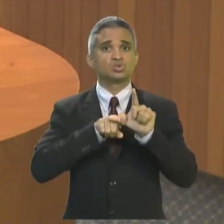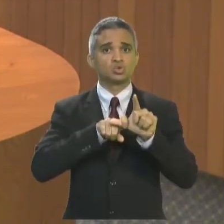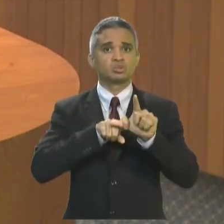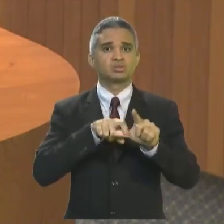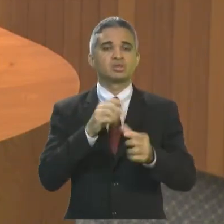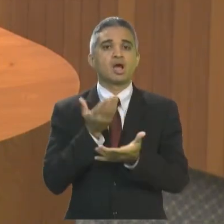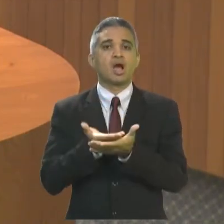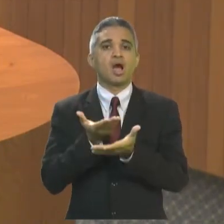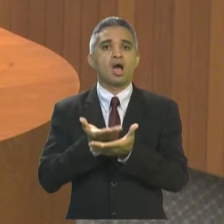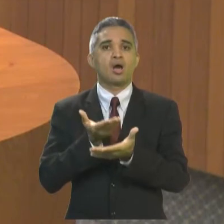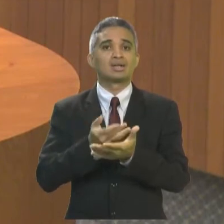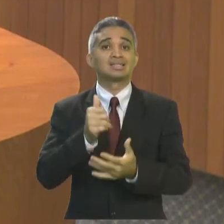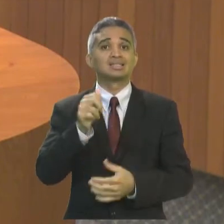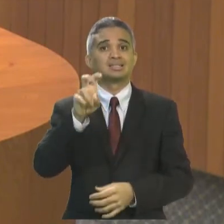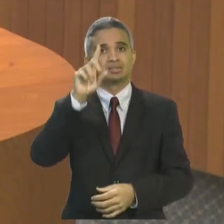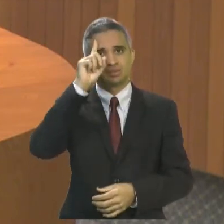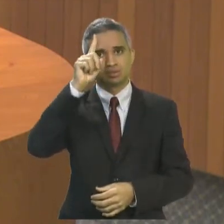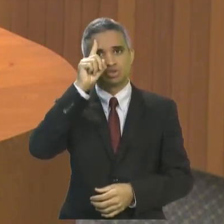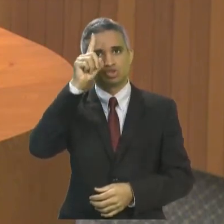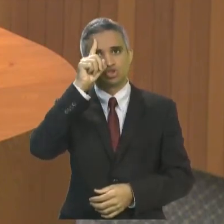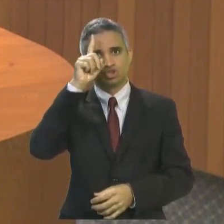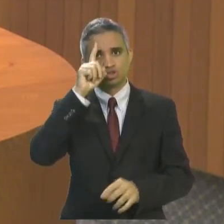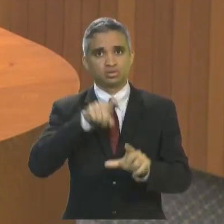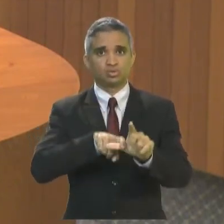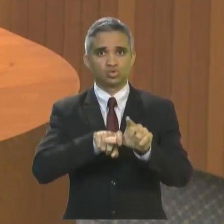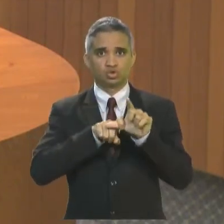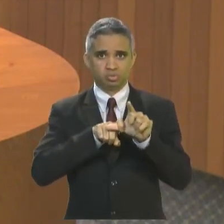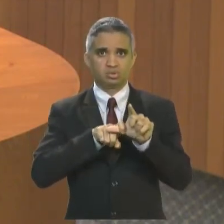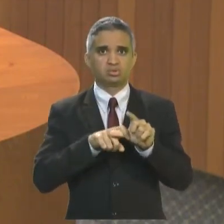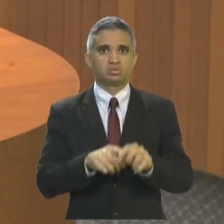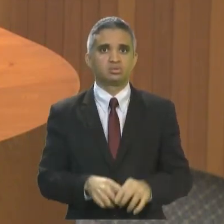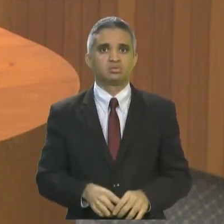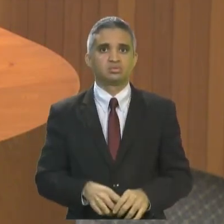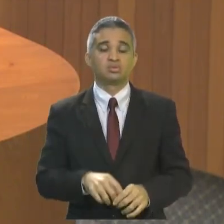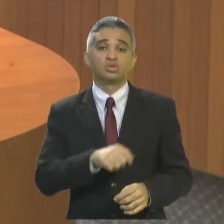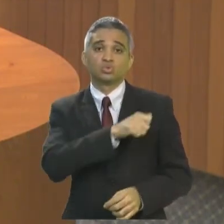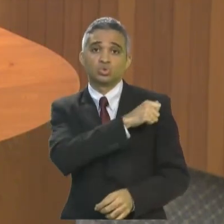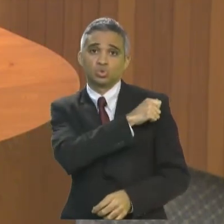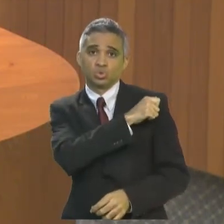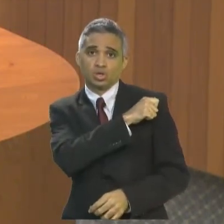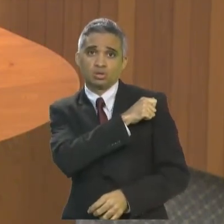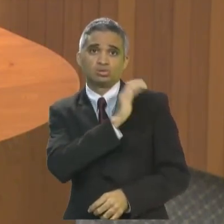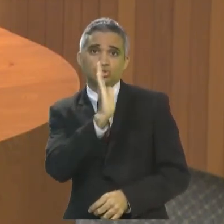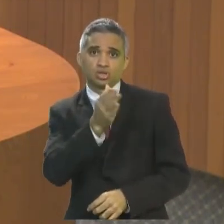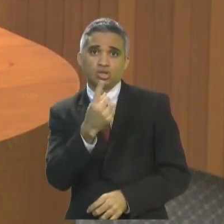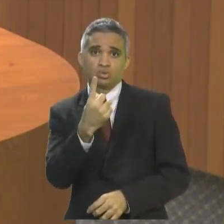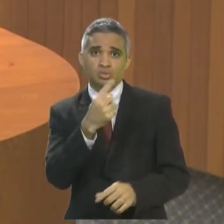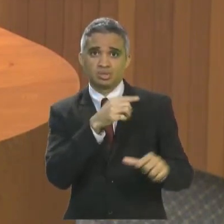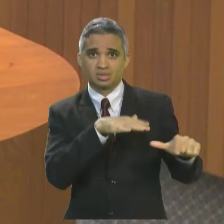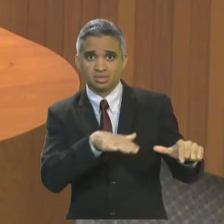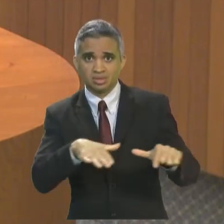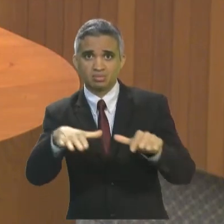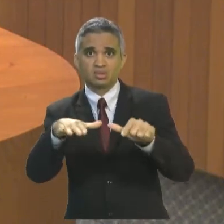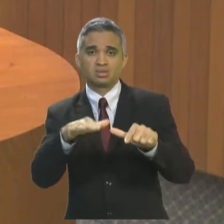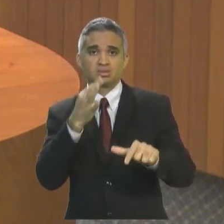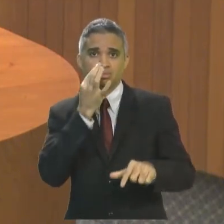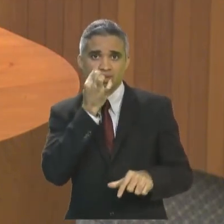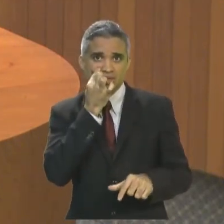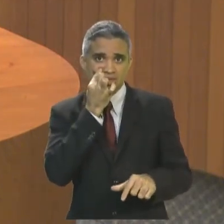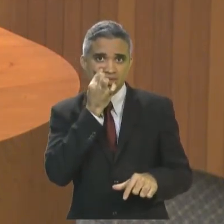As turmas, de todo modo, já estão uma semana com aula presencial, uma semana com teleaula,